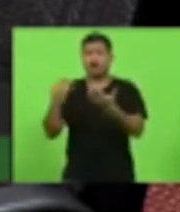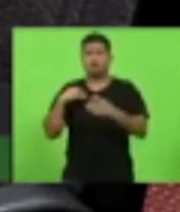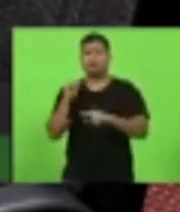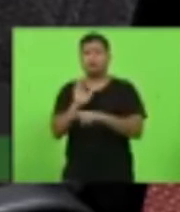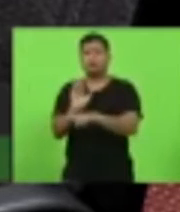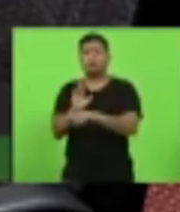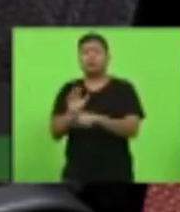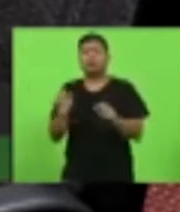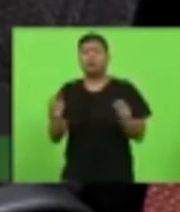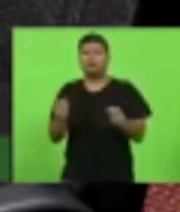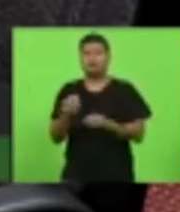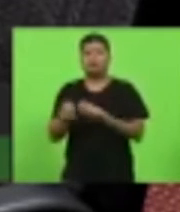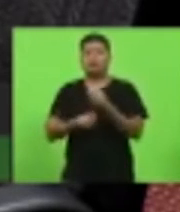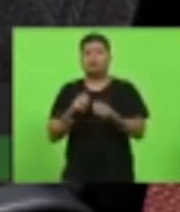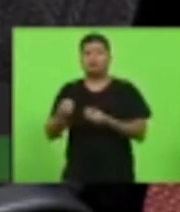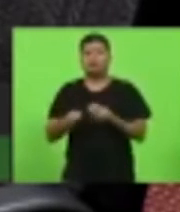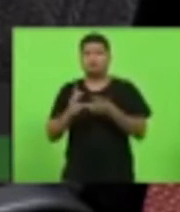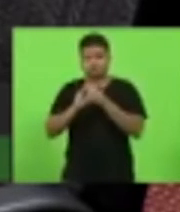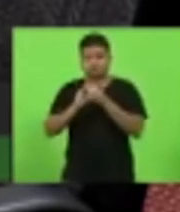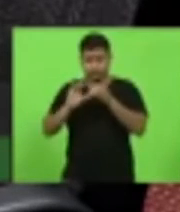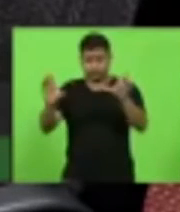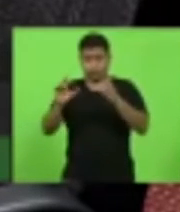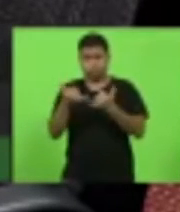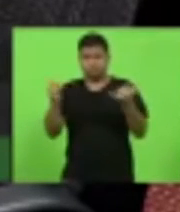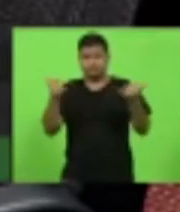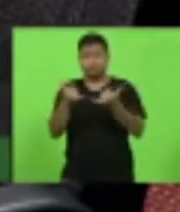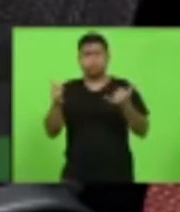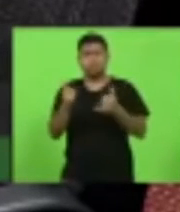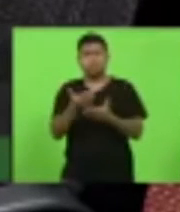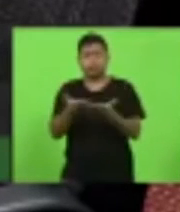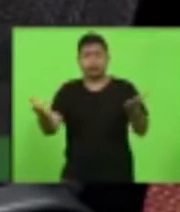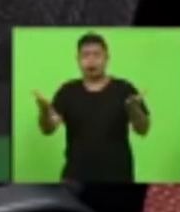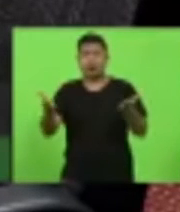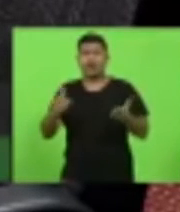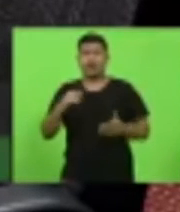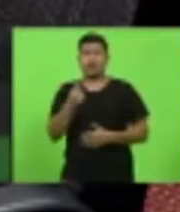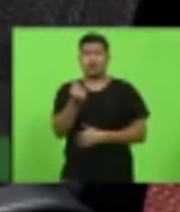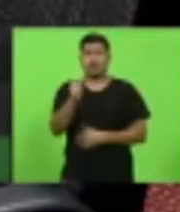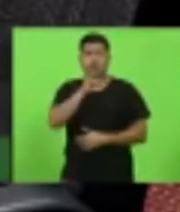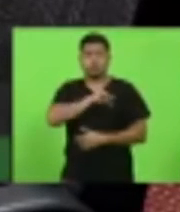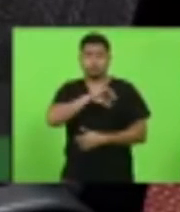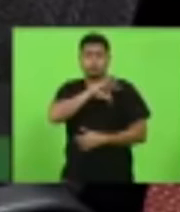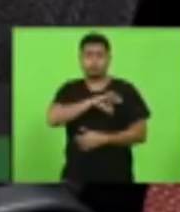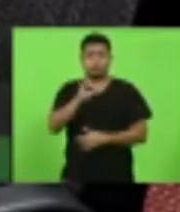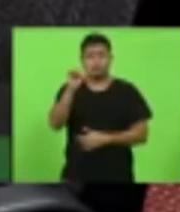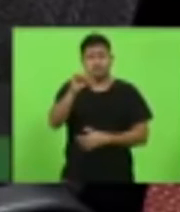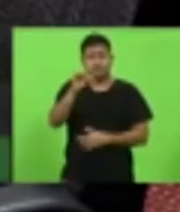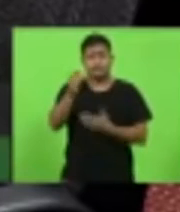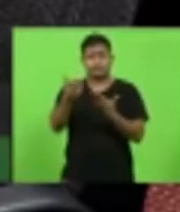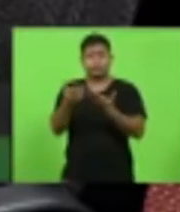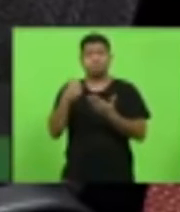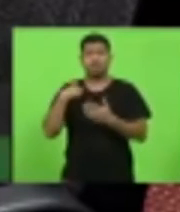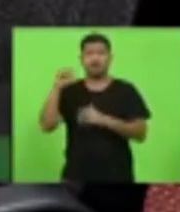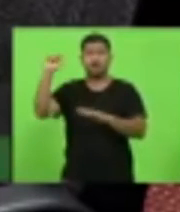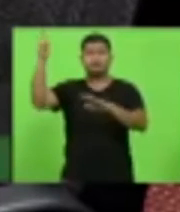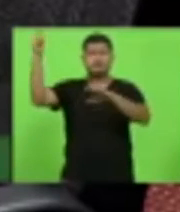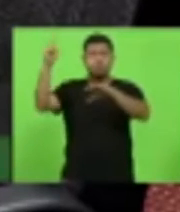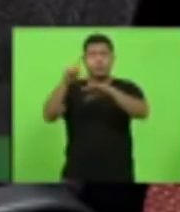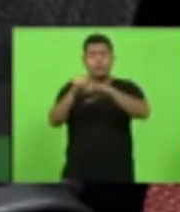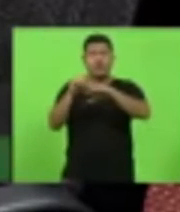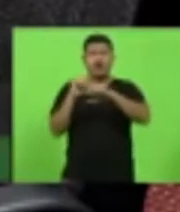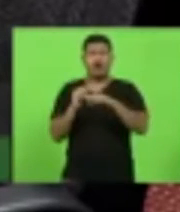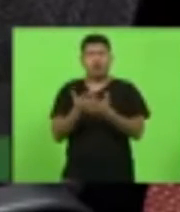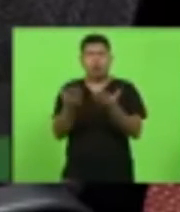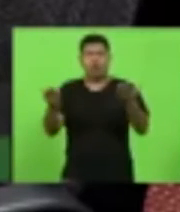da energia elétrica ao nosso povo de baixa renda a energia solar tem um baixo impacto no meio ambiente